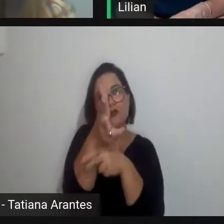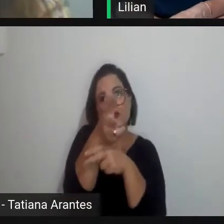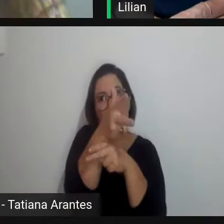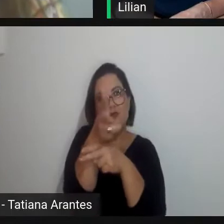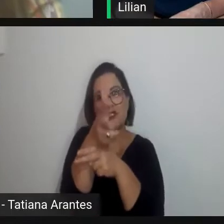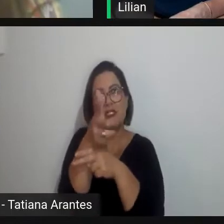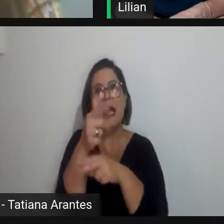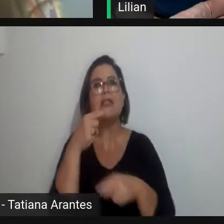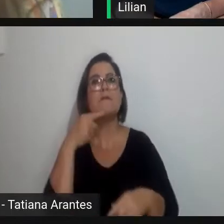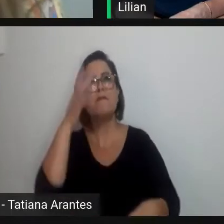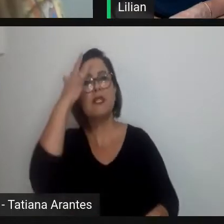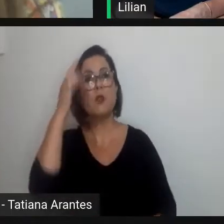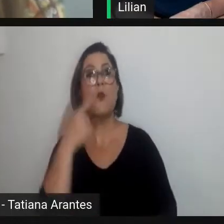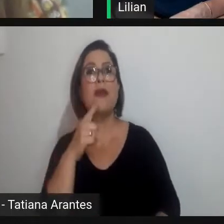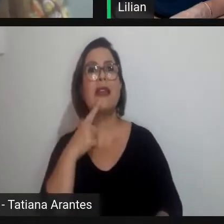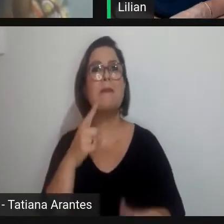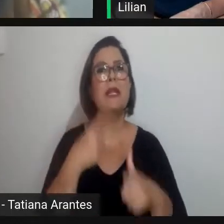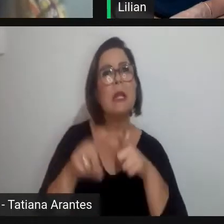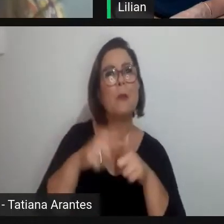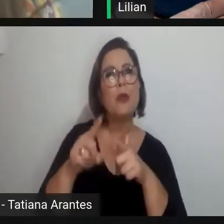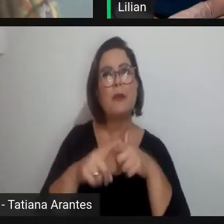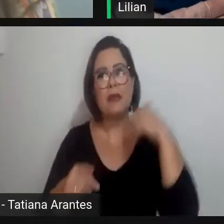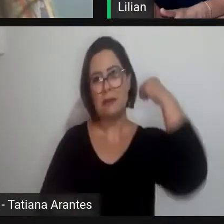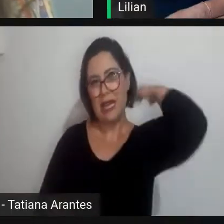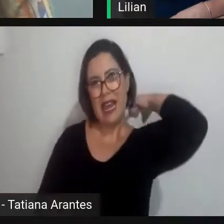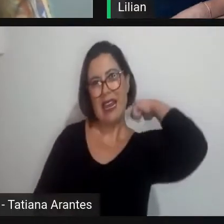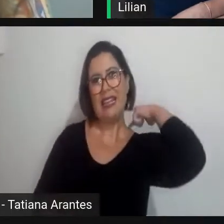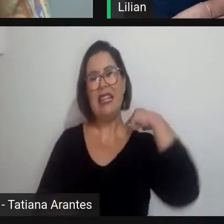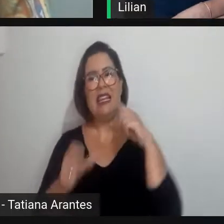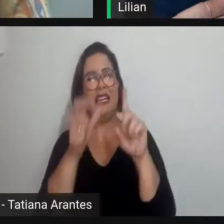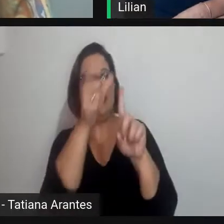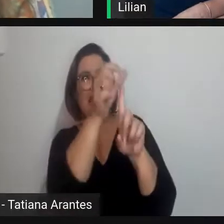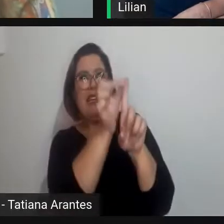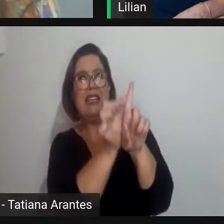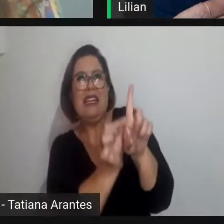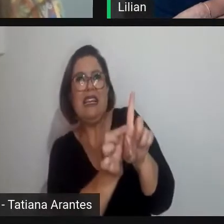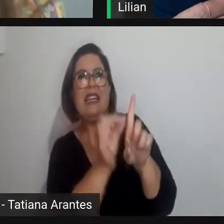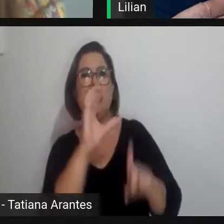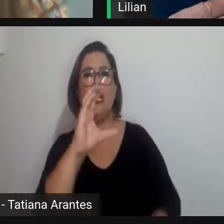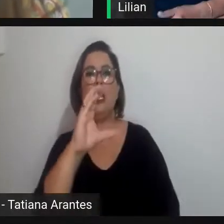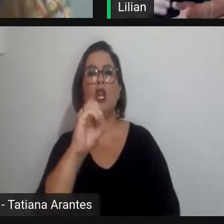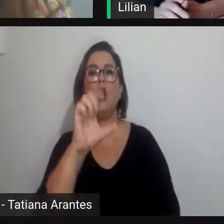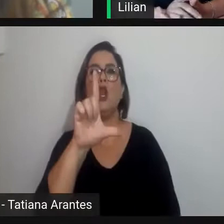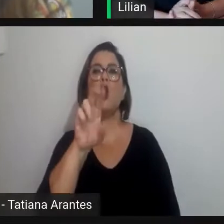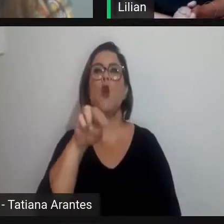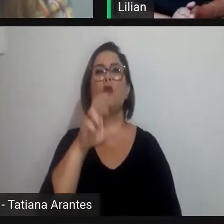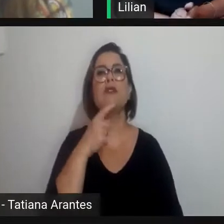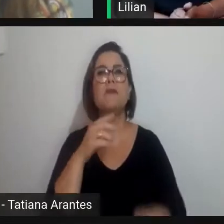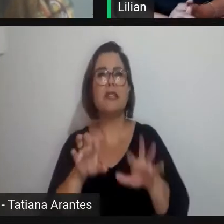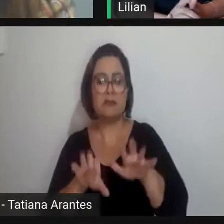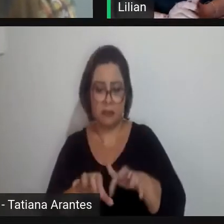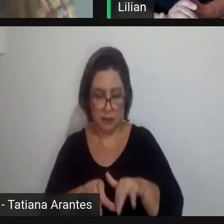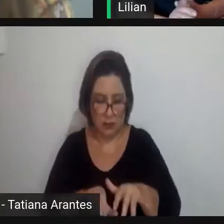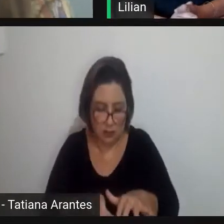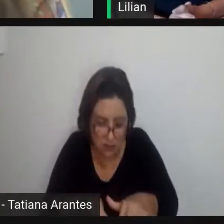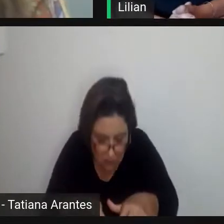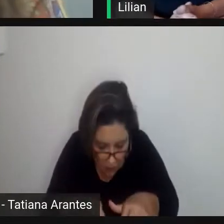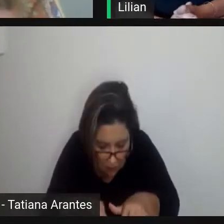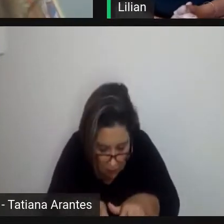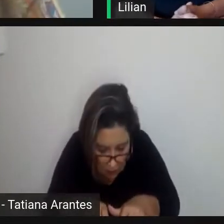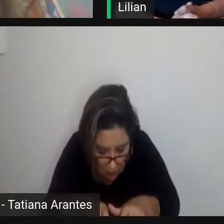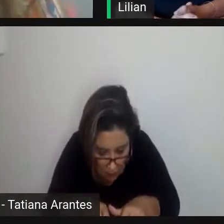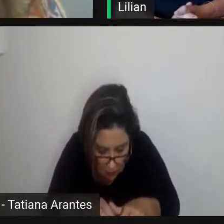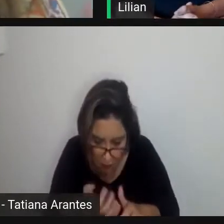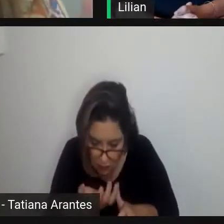tudo. Porque passam muito tempo sentados, muito tempo na frente do computador e tudo mais. Você pode